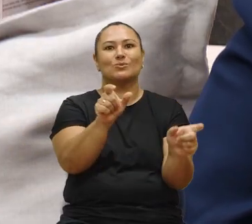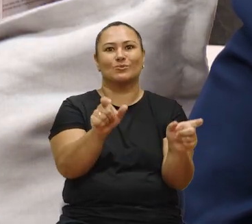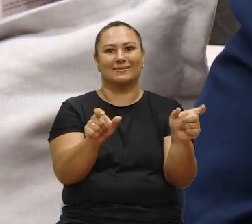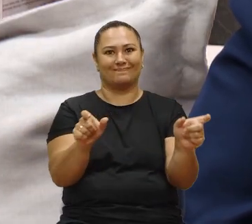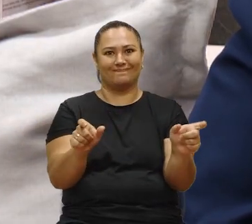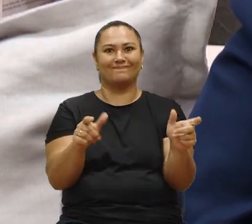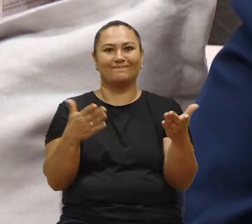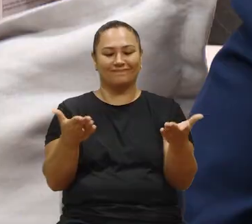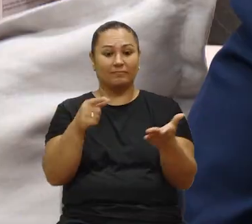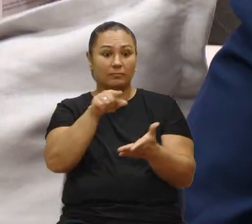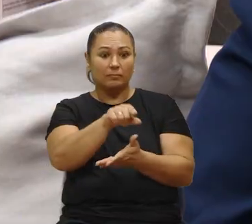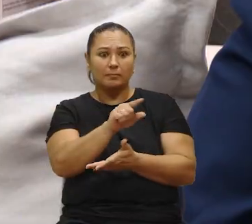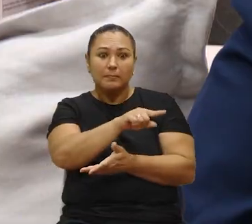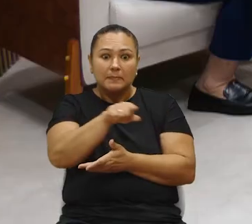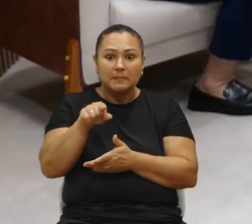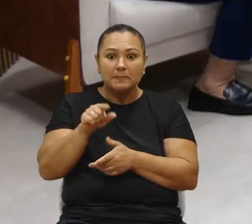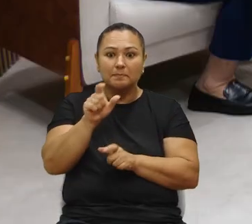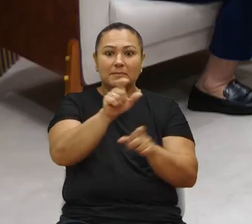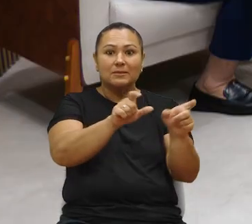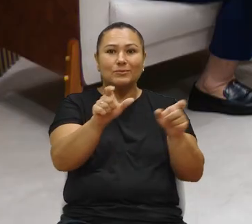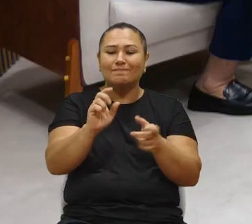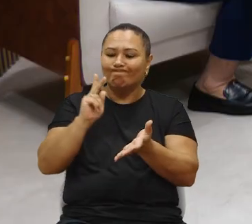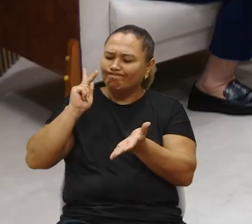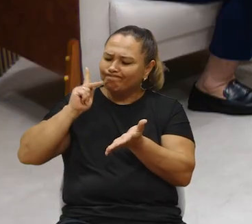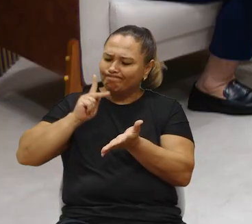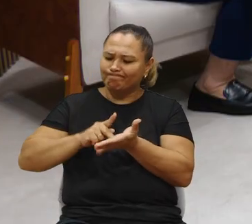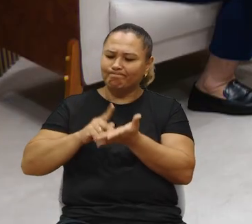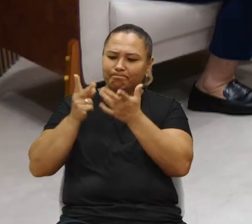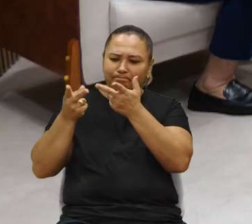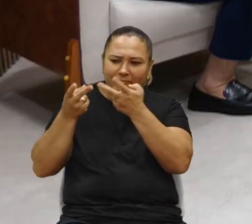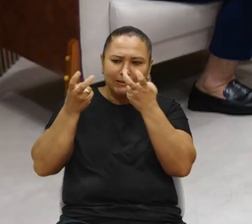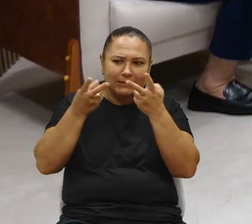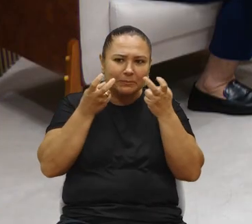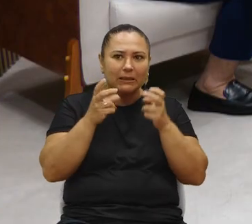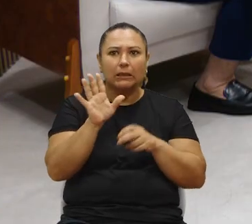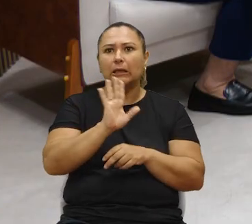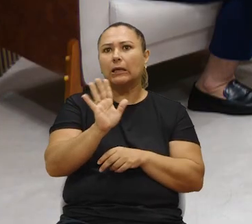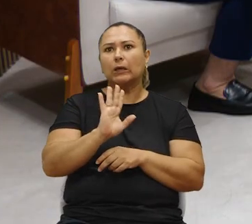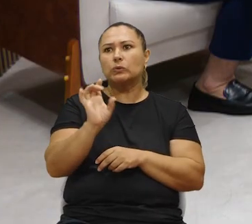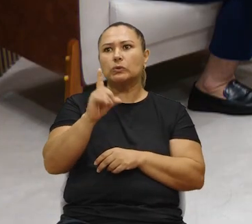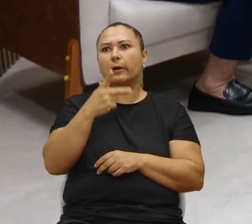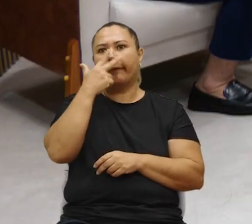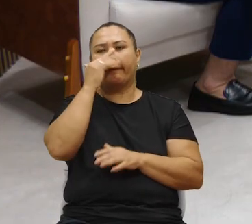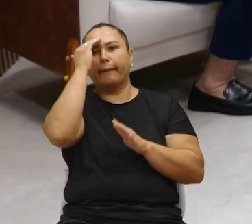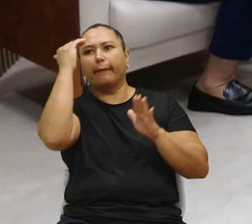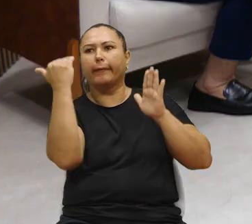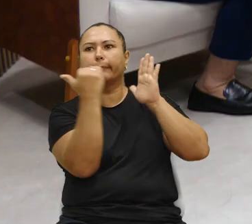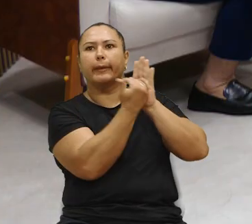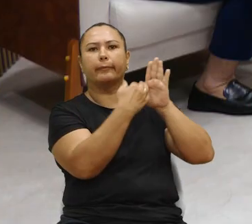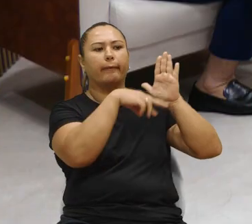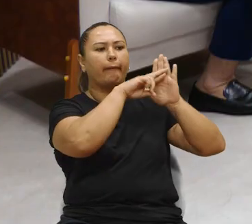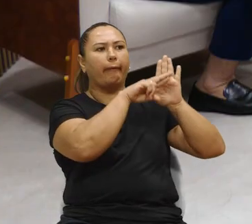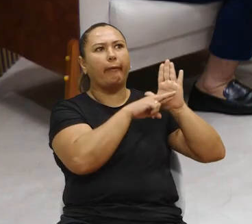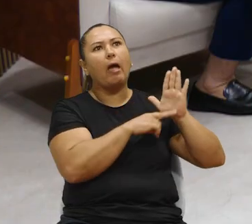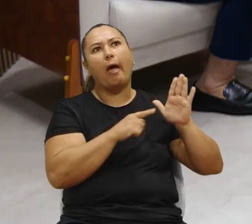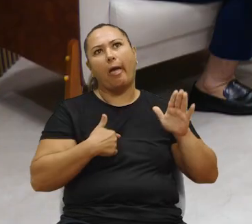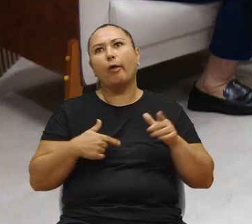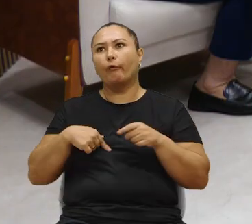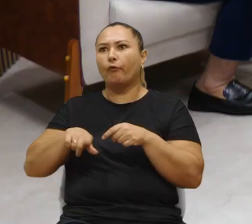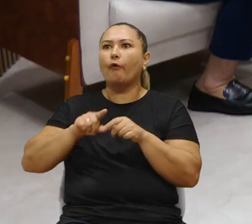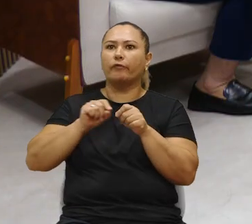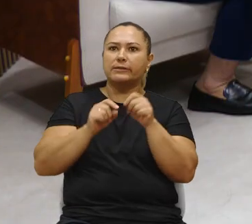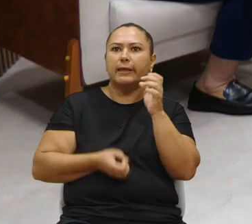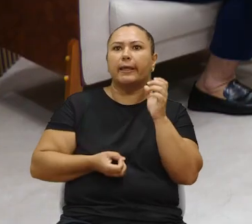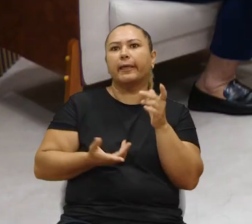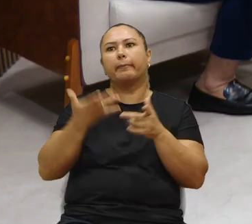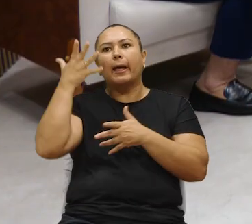verdadeiramente conseguirem enxergar isso e tratar não só um cumprimento de norma, né? Não fazer,